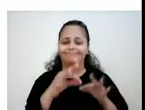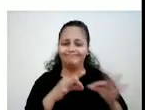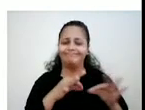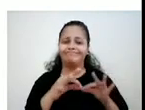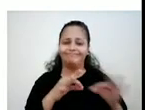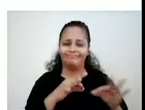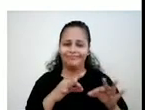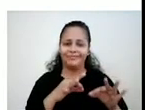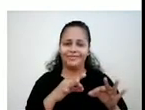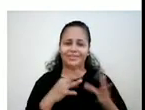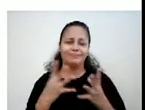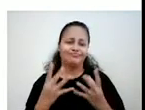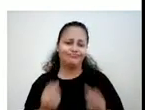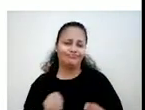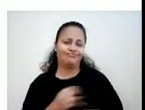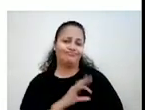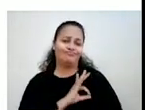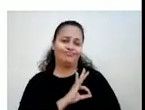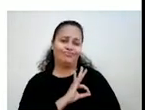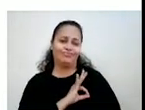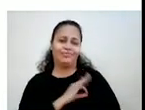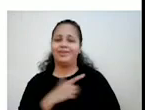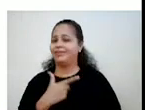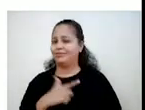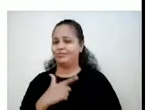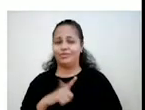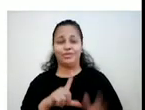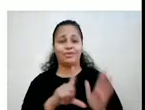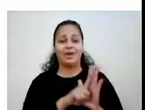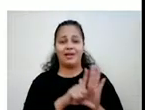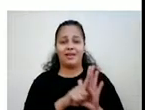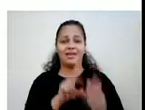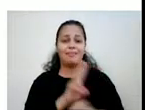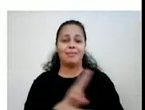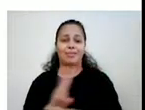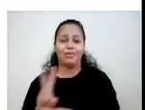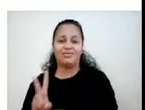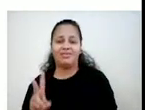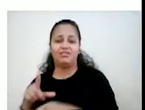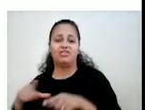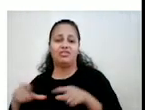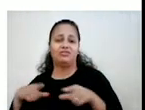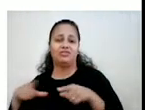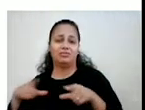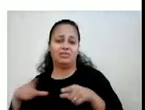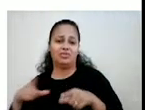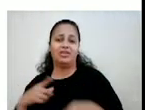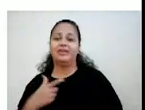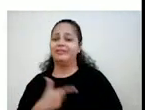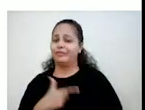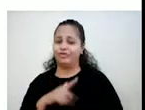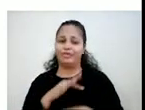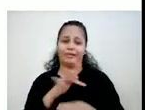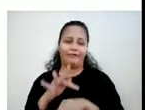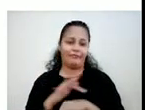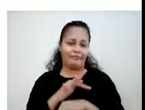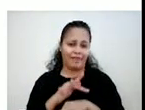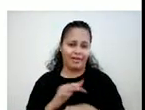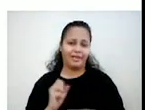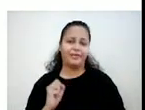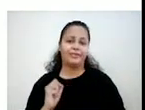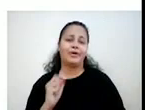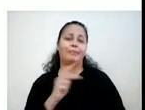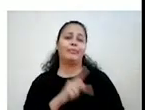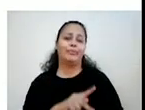era considerado caso de polícia. Então não havia lei para proteger os trabalhadores. Não havia direito a férias, direito